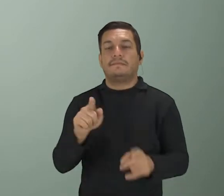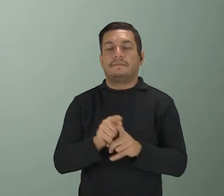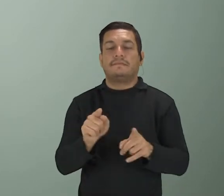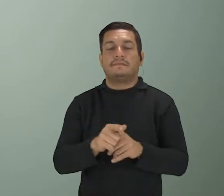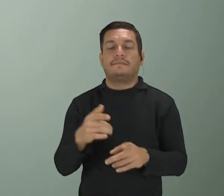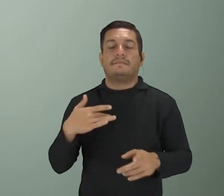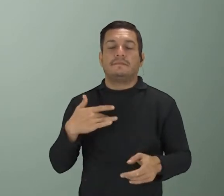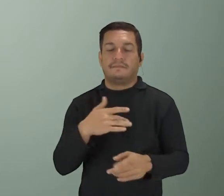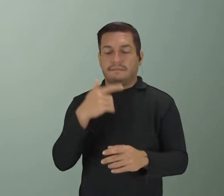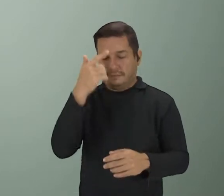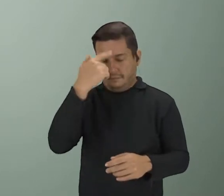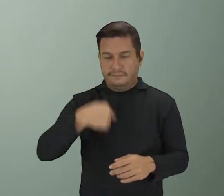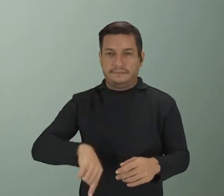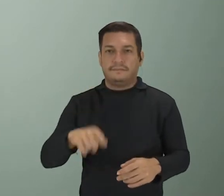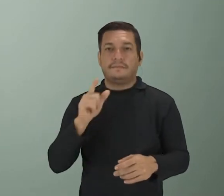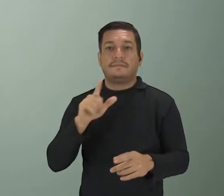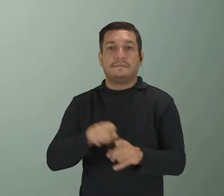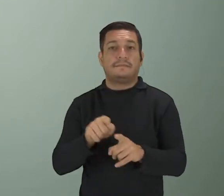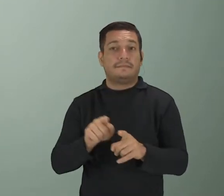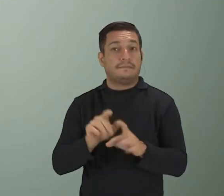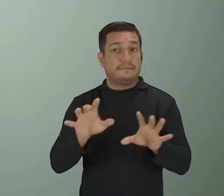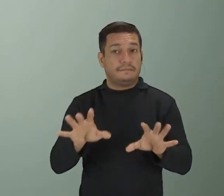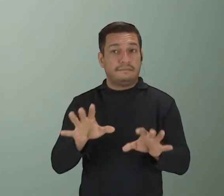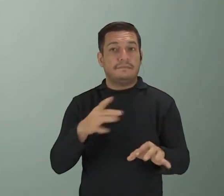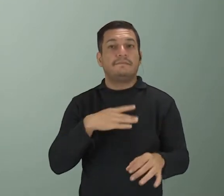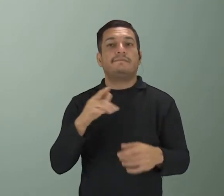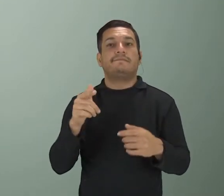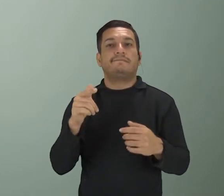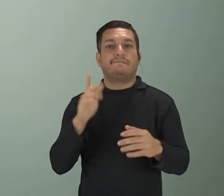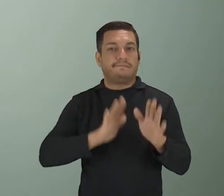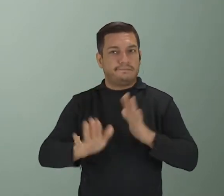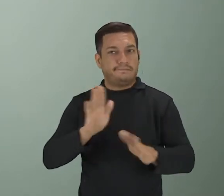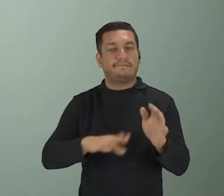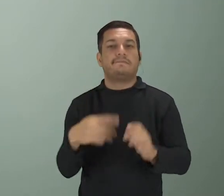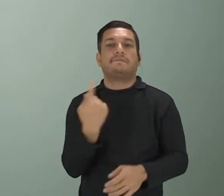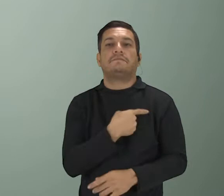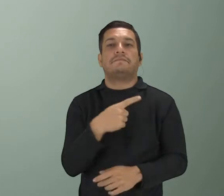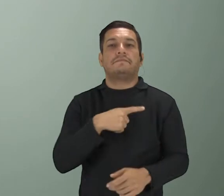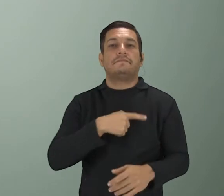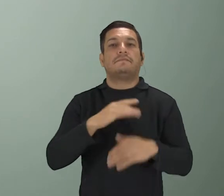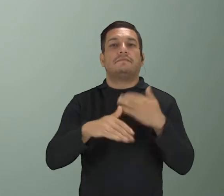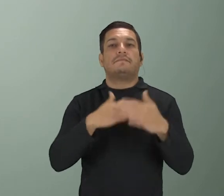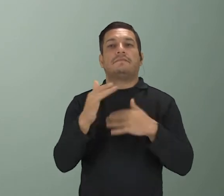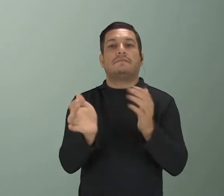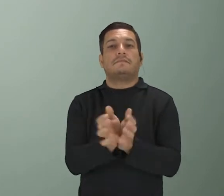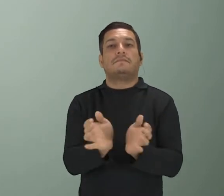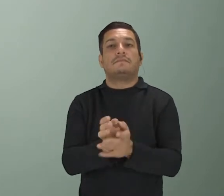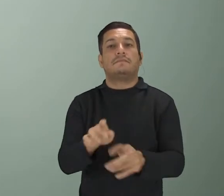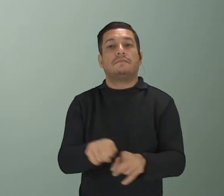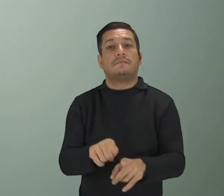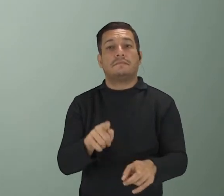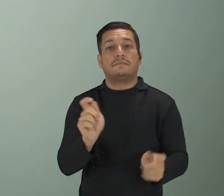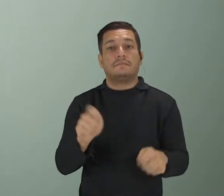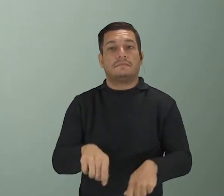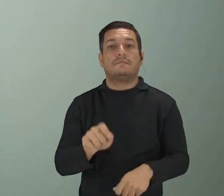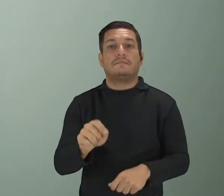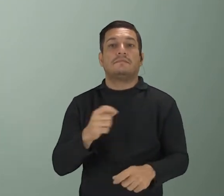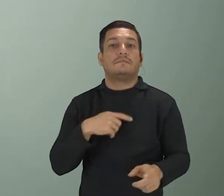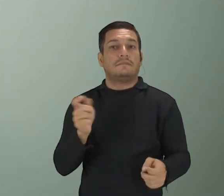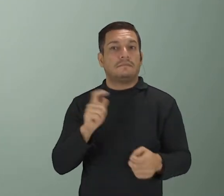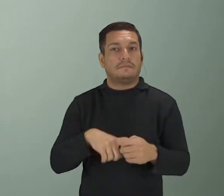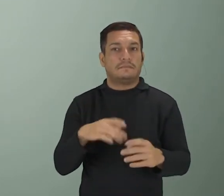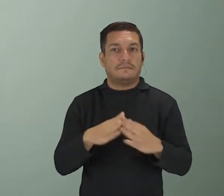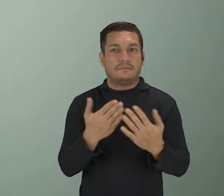as mãos, e aí só assim, com todo esse trabalho que a gente vai ter construído aí em conjunto, é que a gente vai poder voltar para as